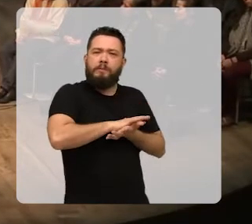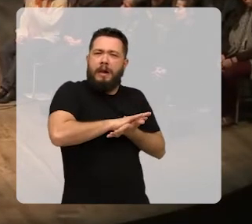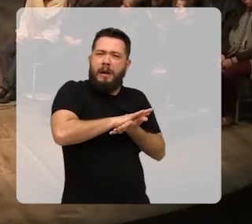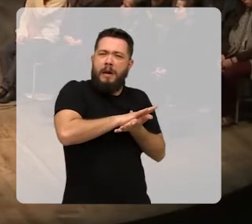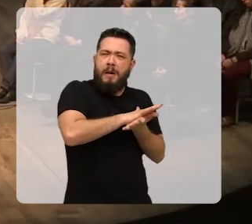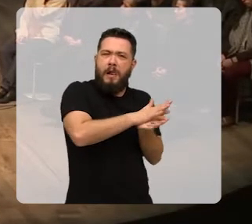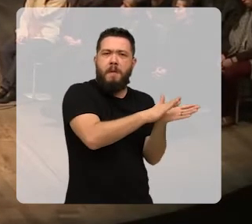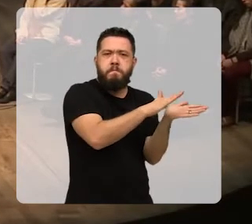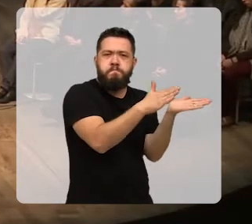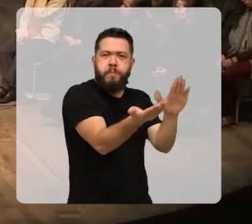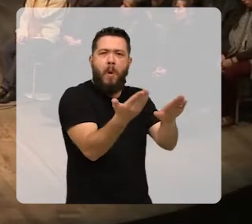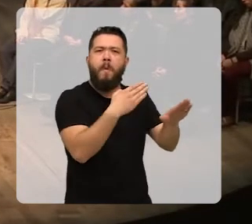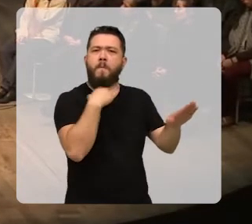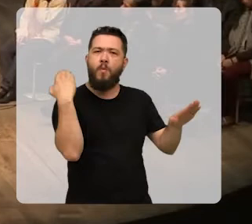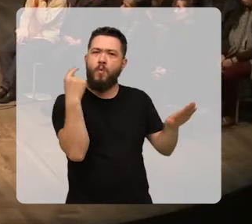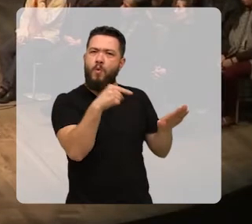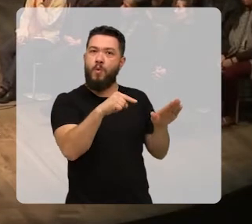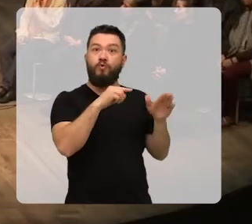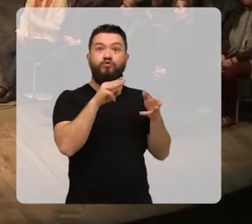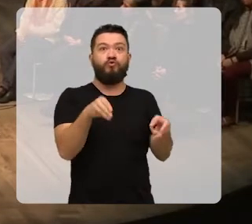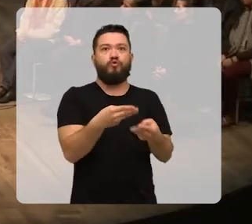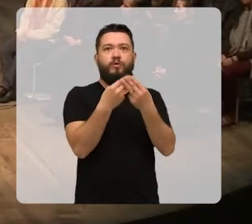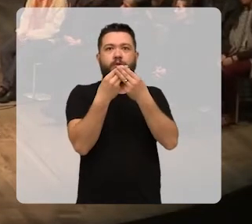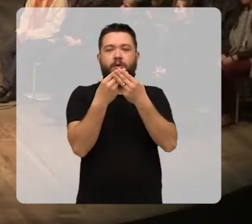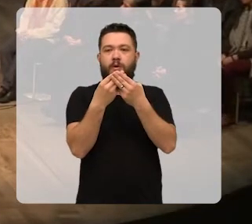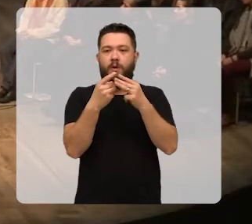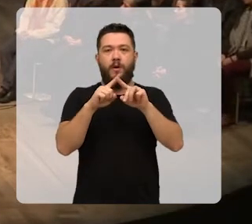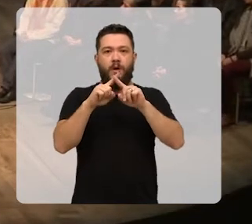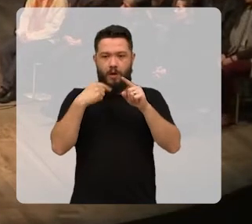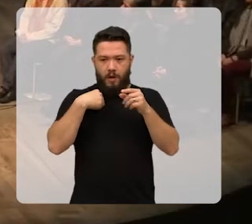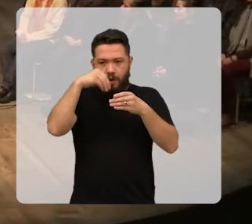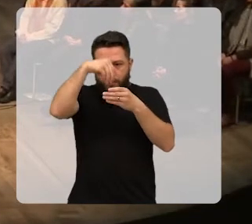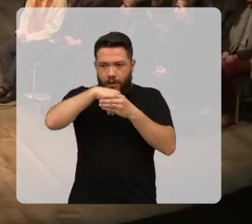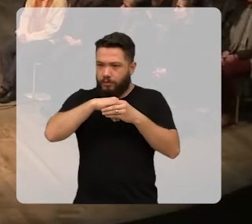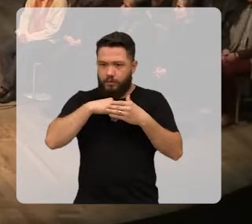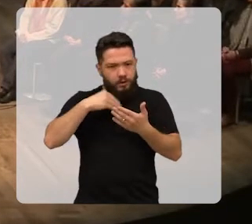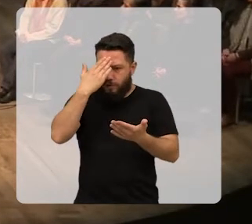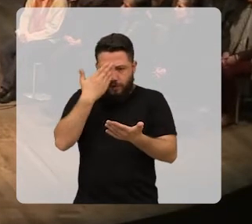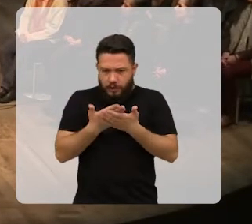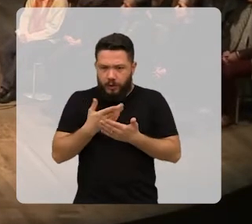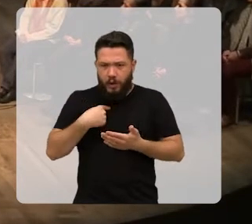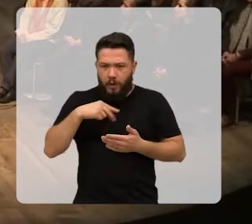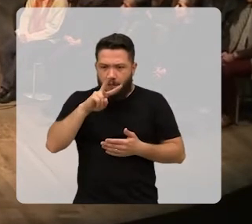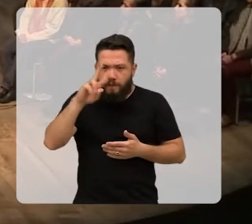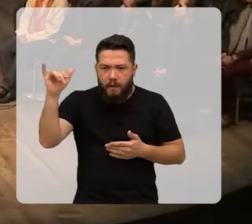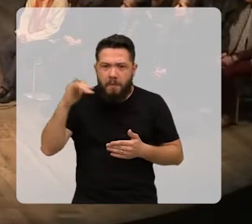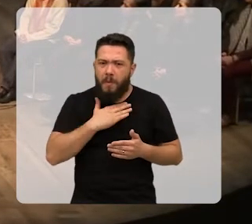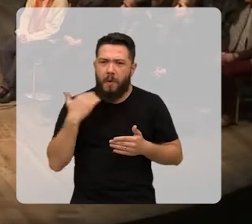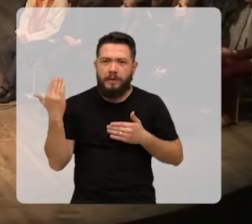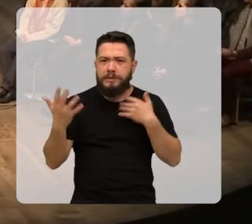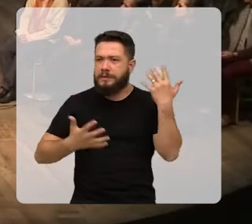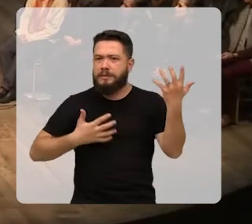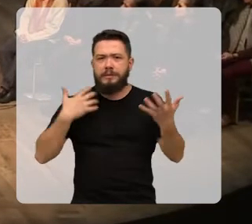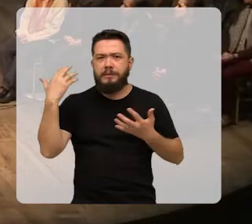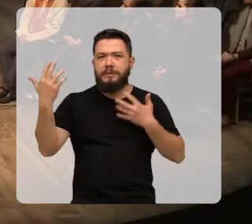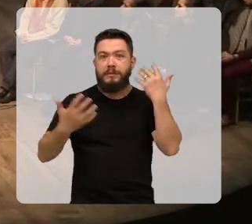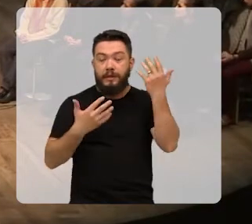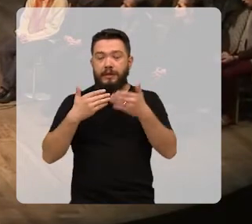estava desesperado, não querendo acreditar no seu destino. Uma vez que já, em 1942,